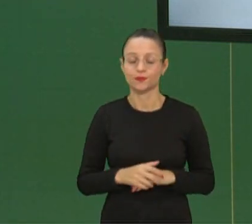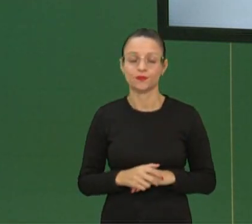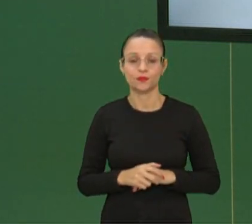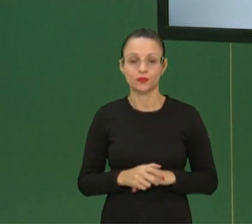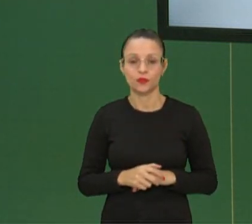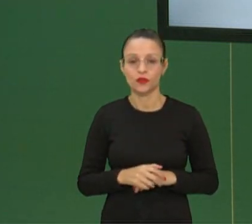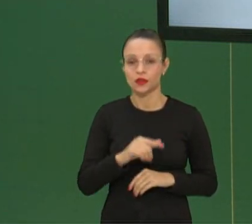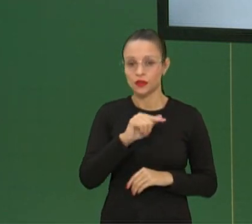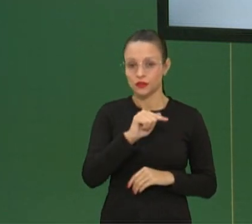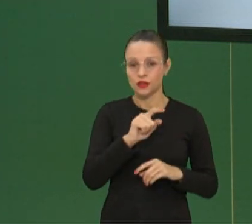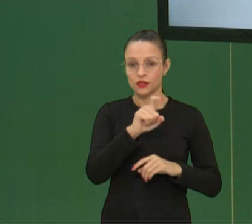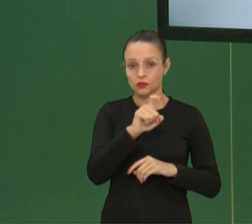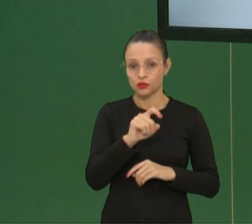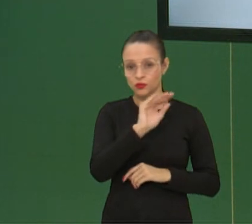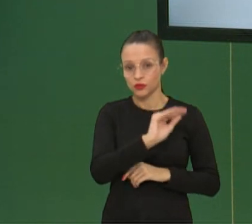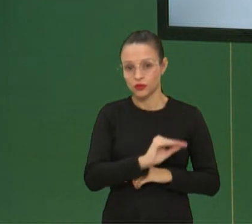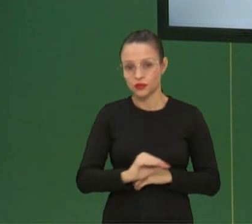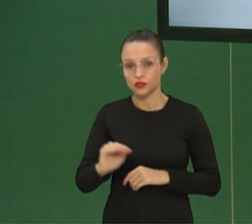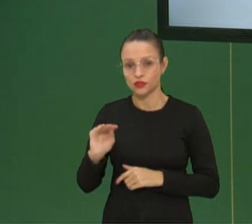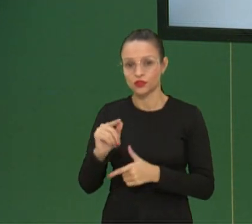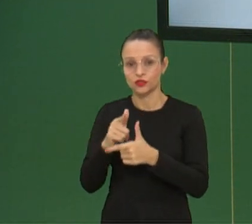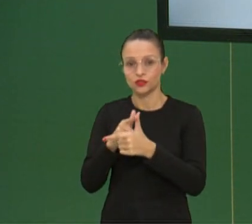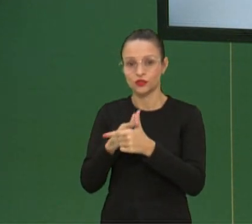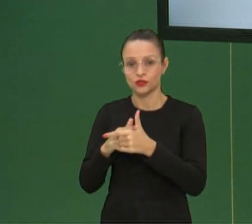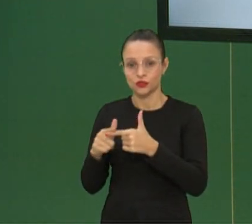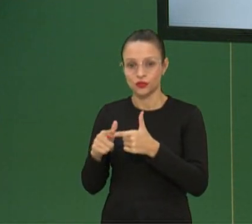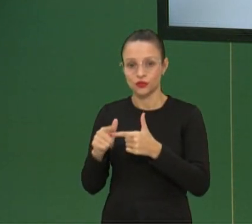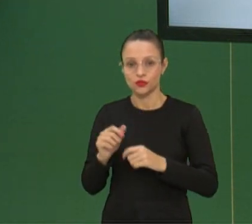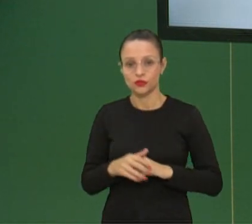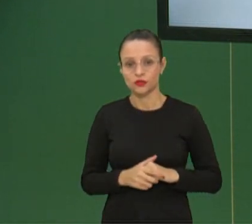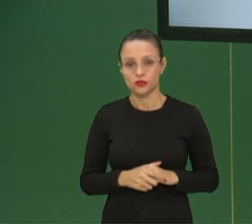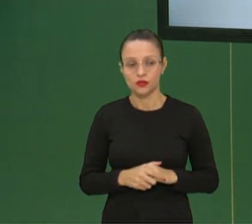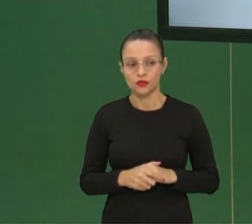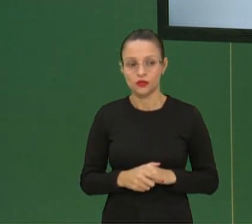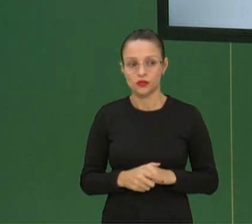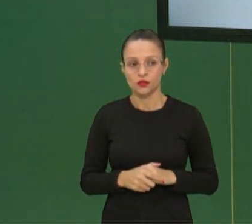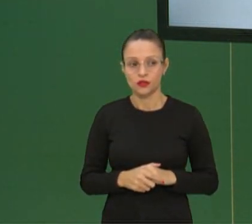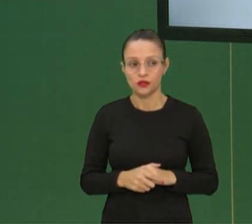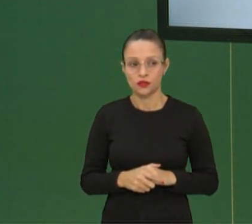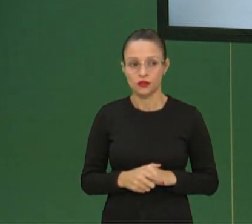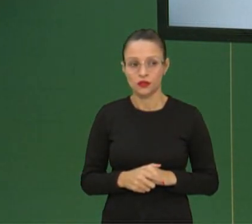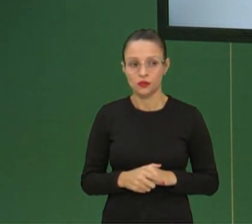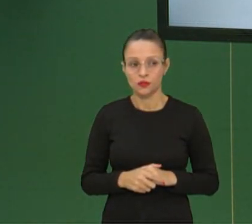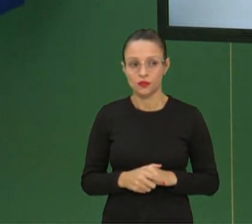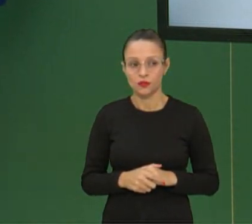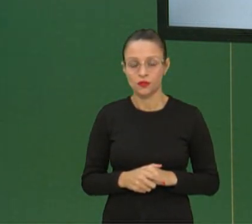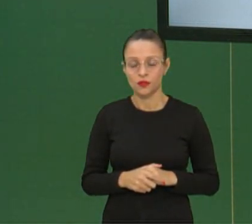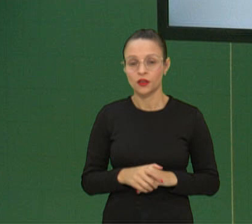Se o 7 está multiplicando, ele passa para o outro lado, dividindo. E você tem x igual a